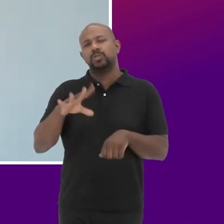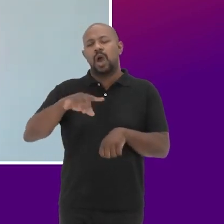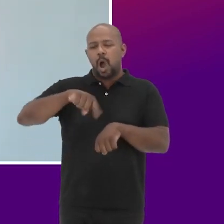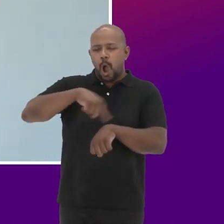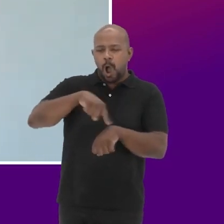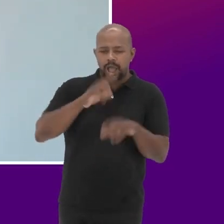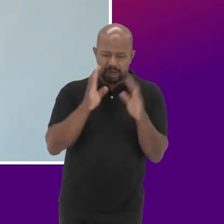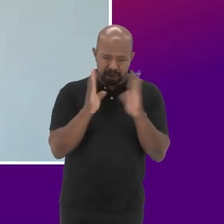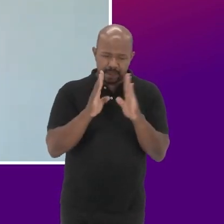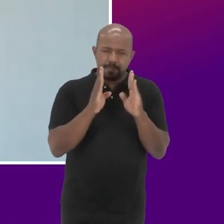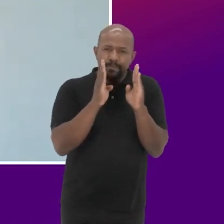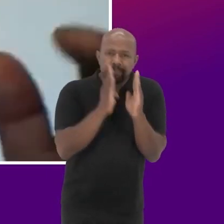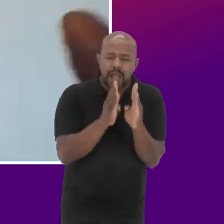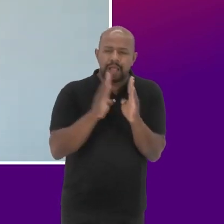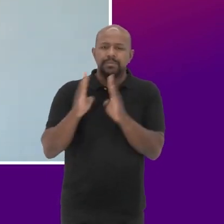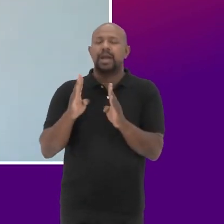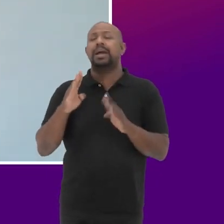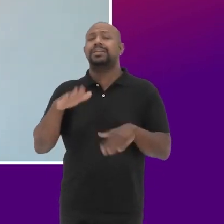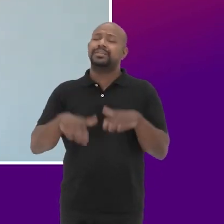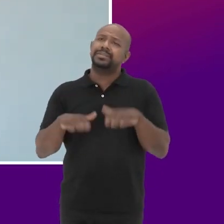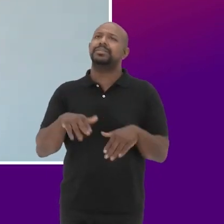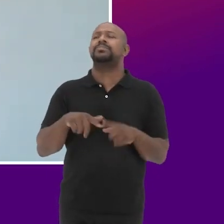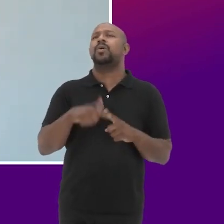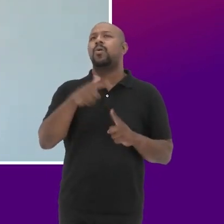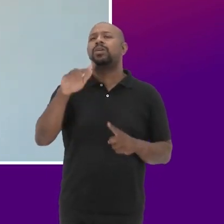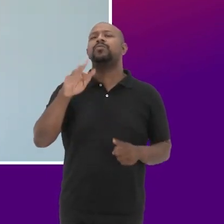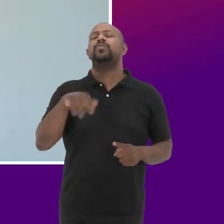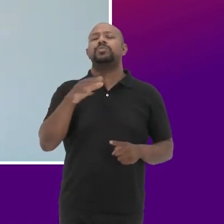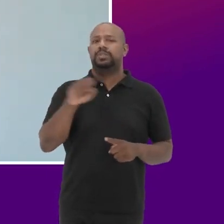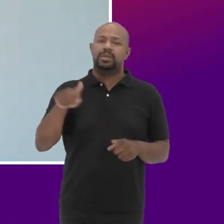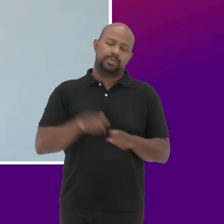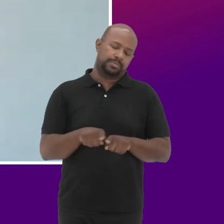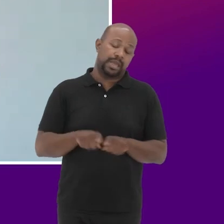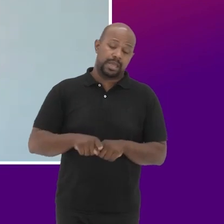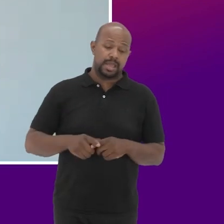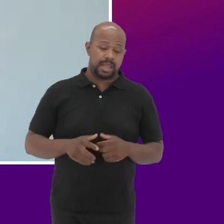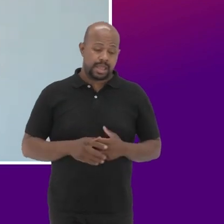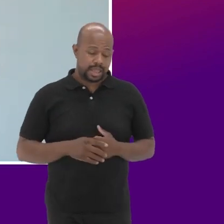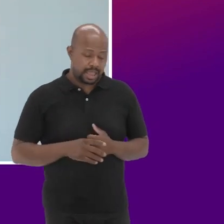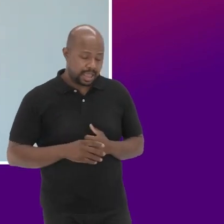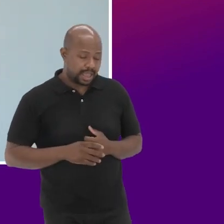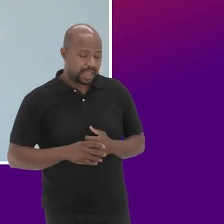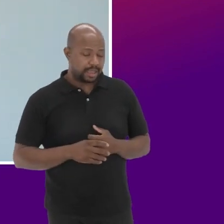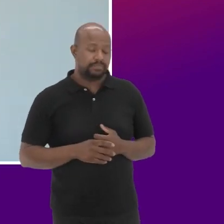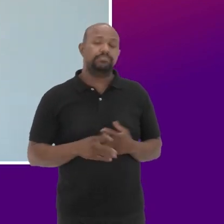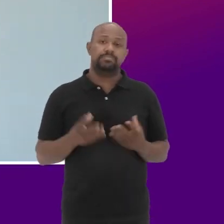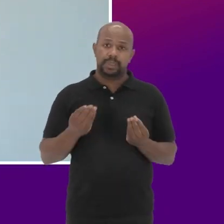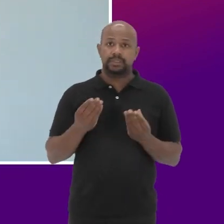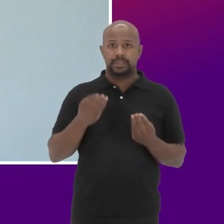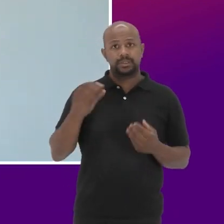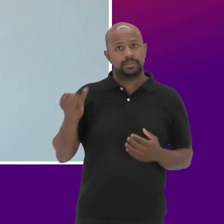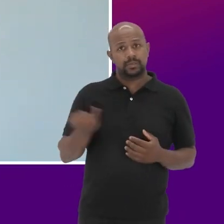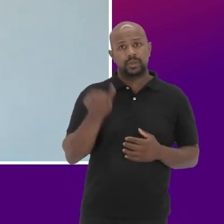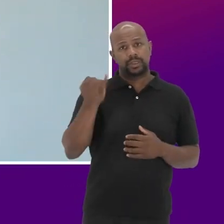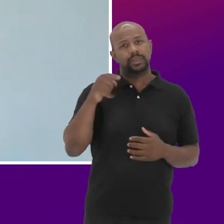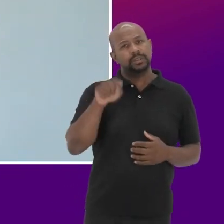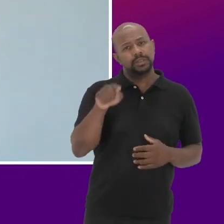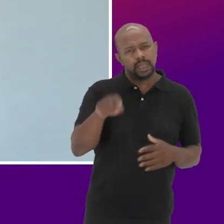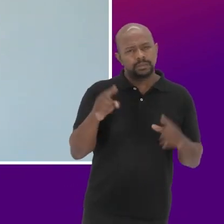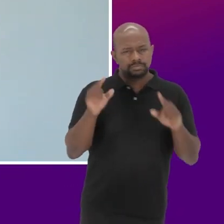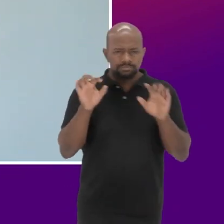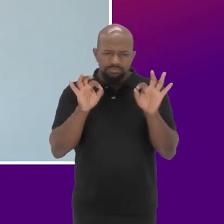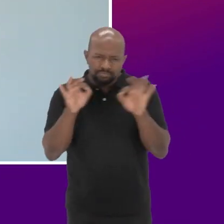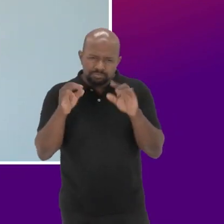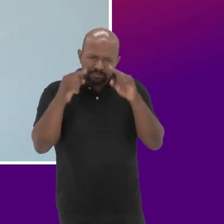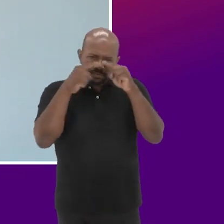algumas horas, alguns períodos, né, até em outras funções, assim como foi colocado, torna bastante importante